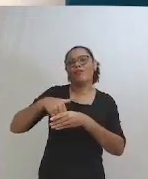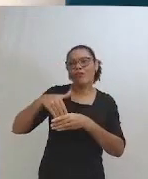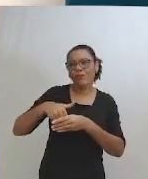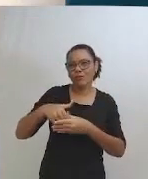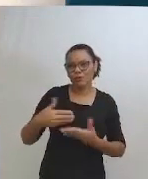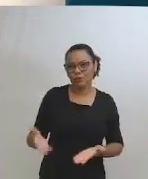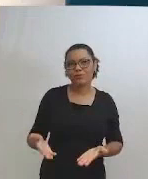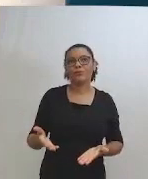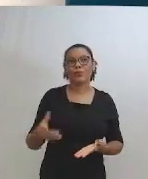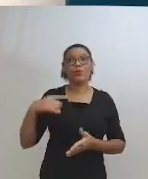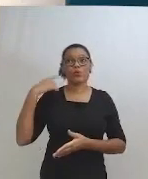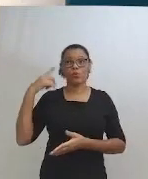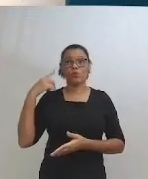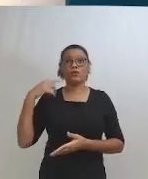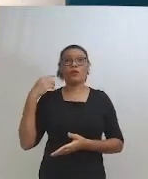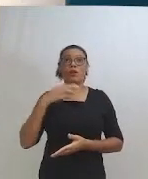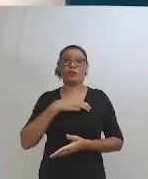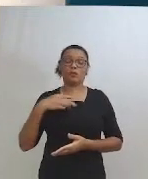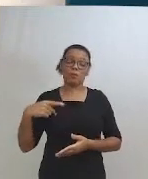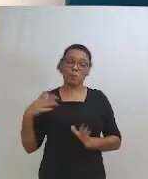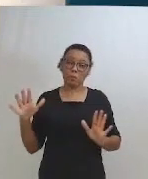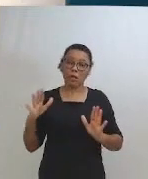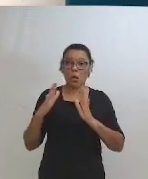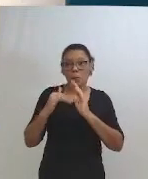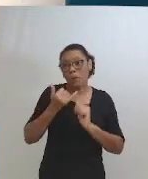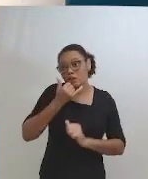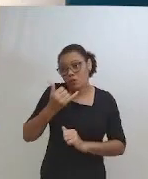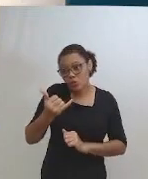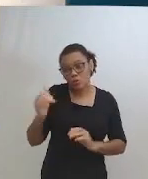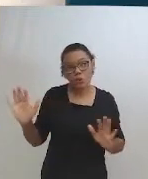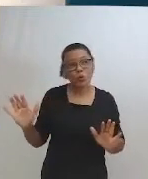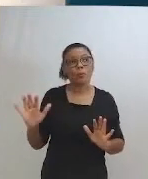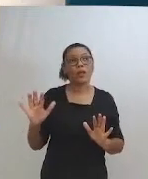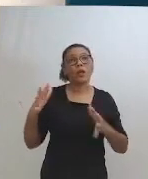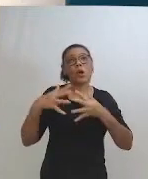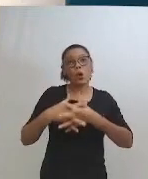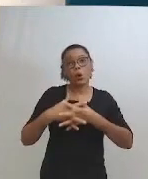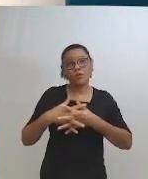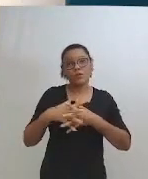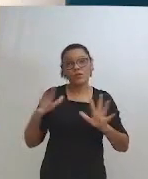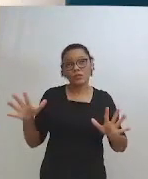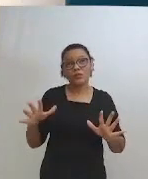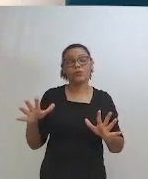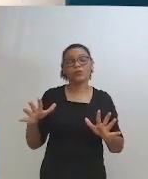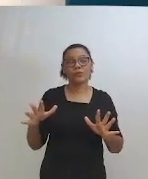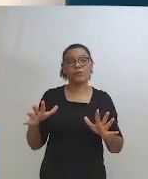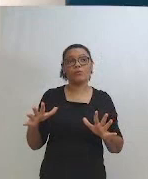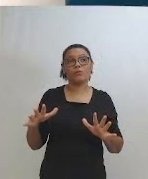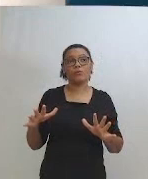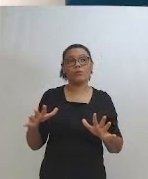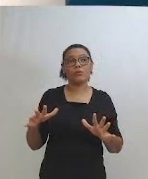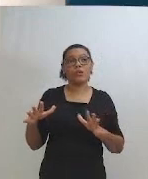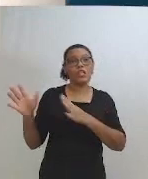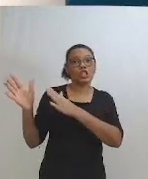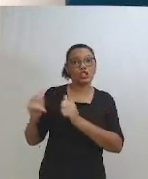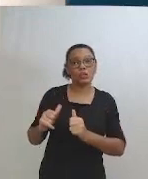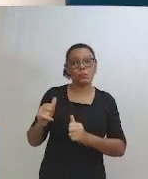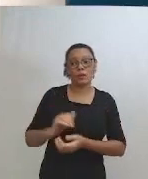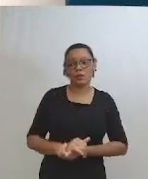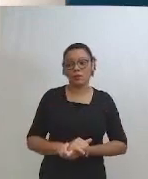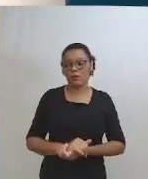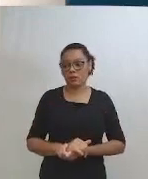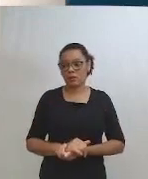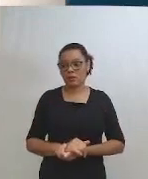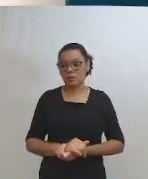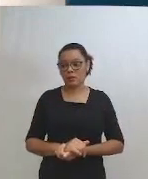do Ministério Público. Eu peço desculpas ao doutor Henrique, essa confusão toda de só ter sido chamado. Pois não, excelente. Eu